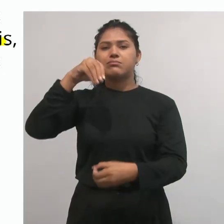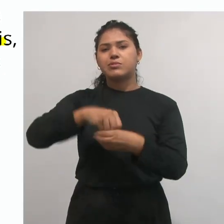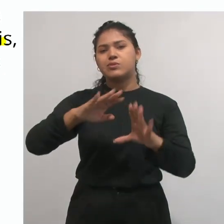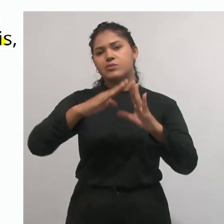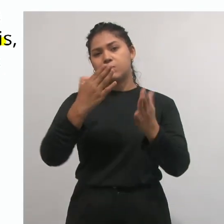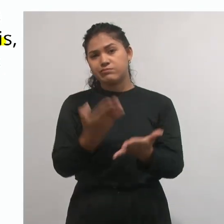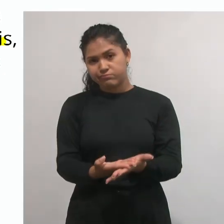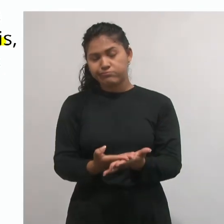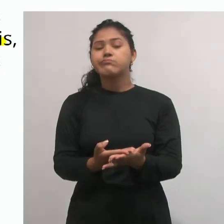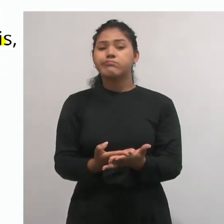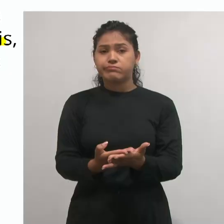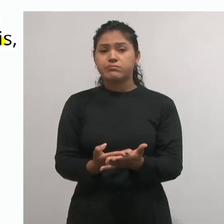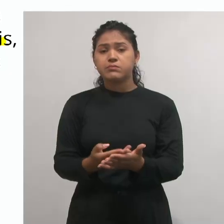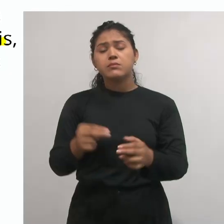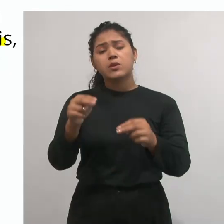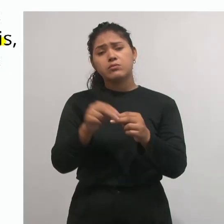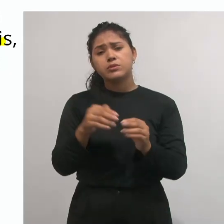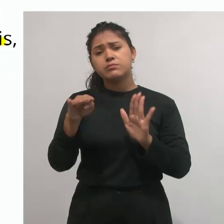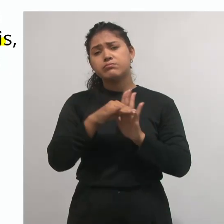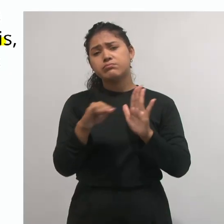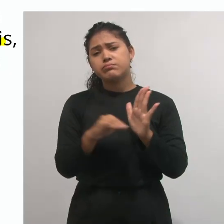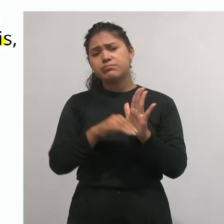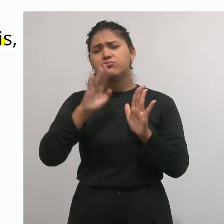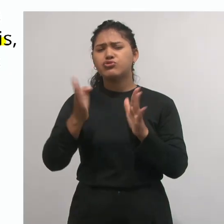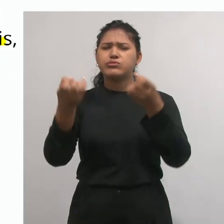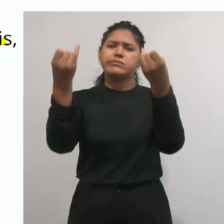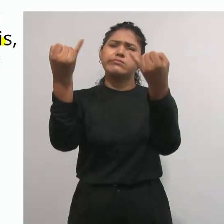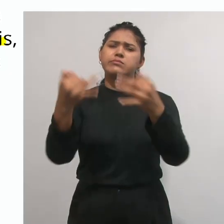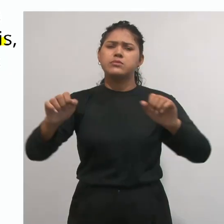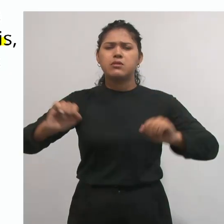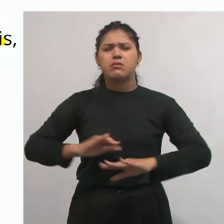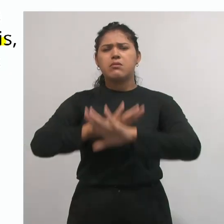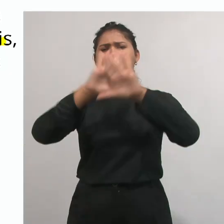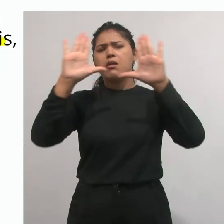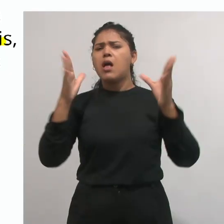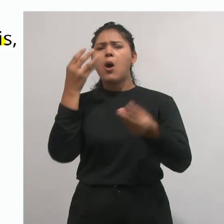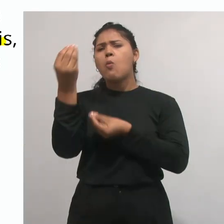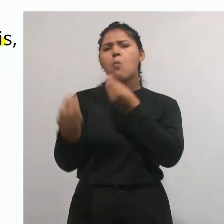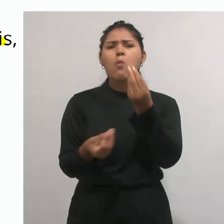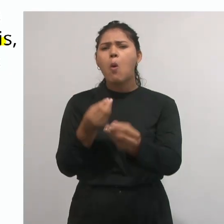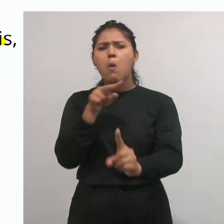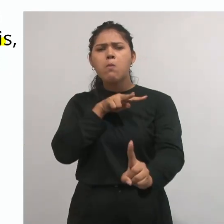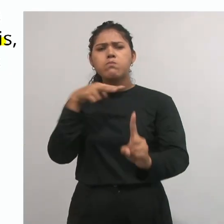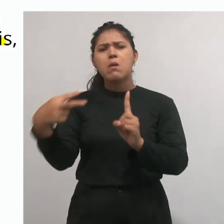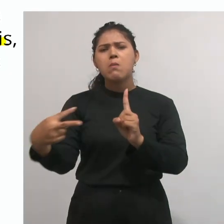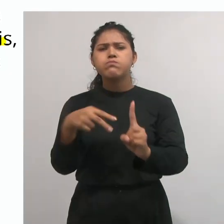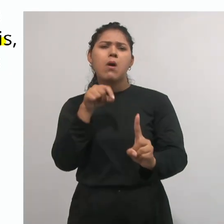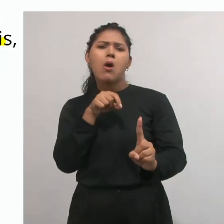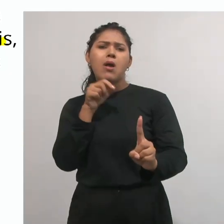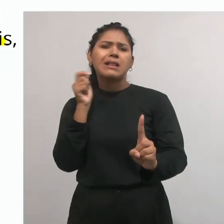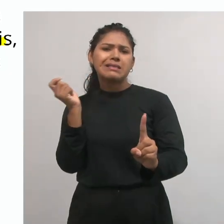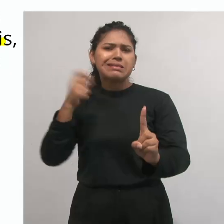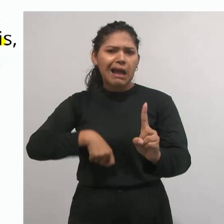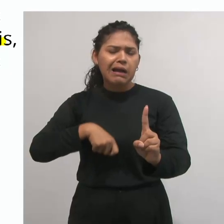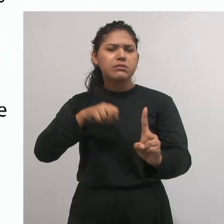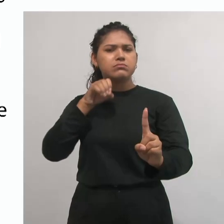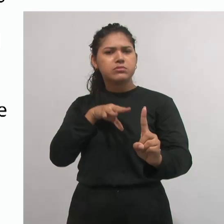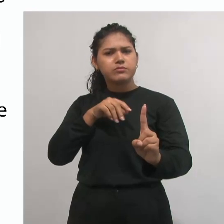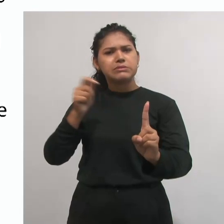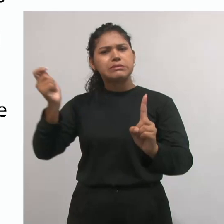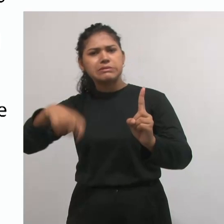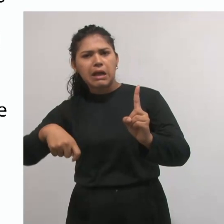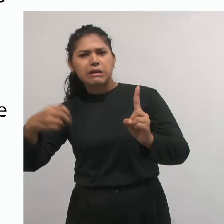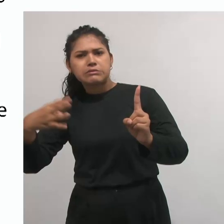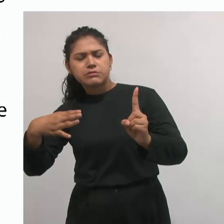pelas escolas. Então, as diretrizes curriculares, elas já são claras, né? Elas trazem essa perspectiva, como nós